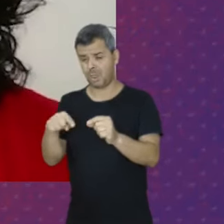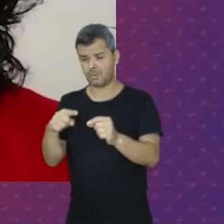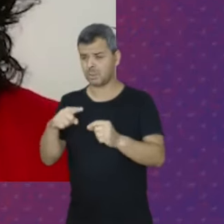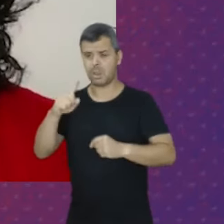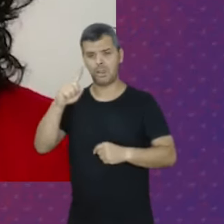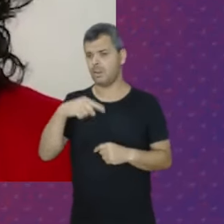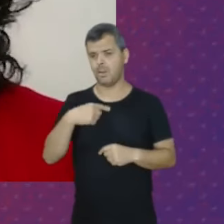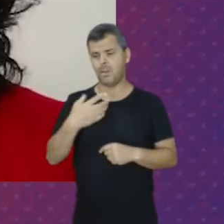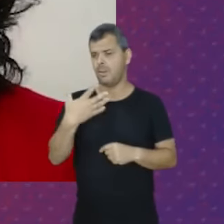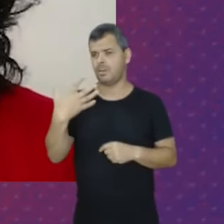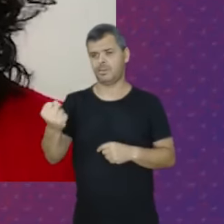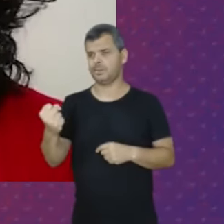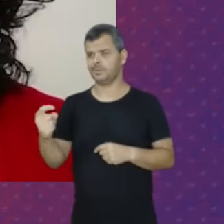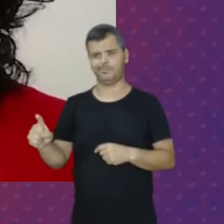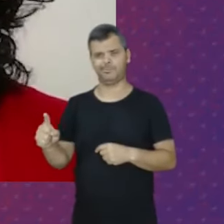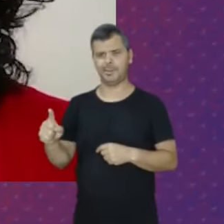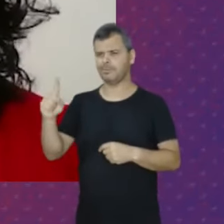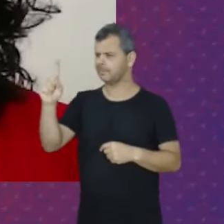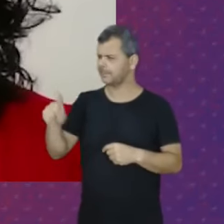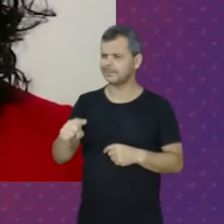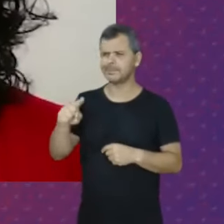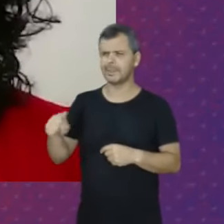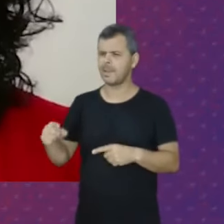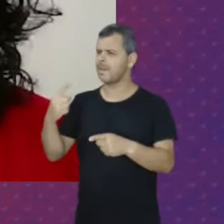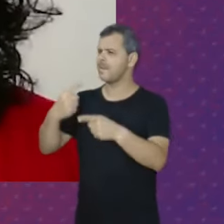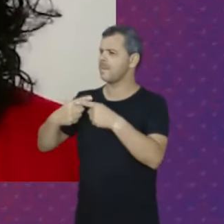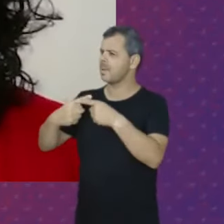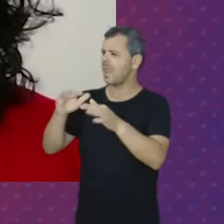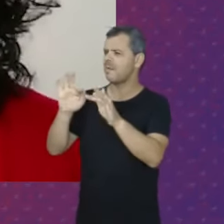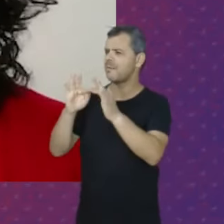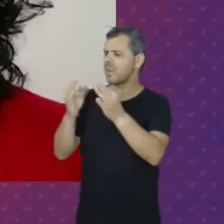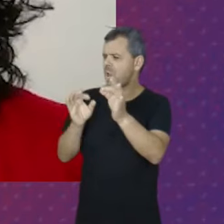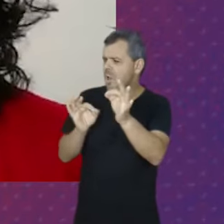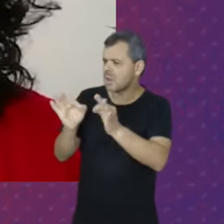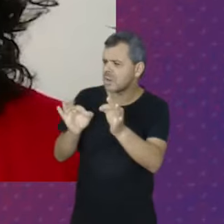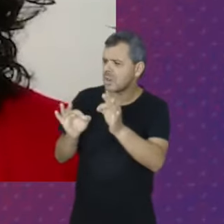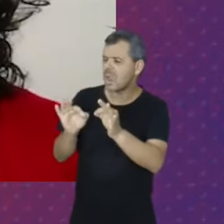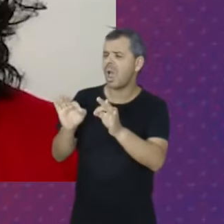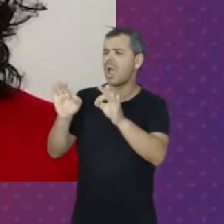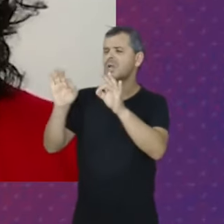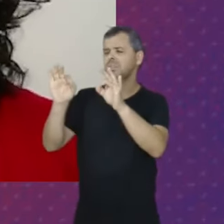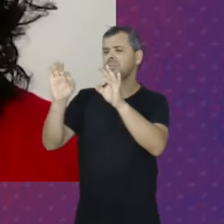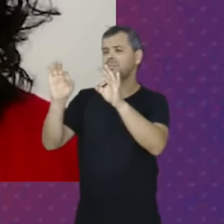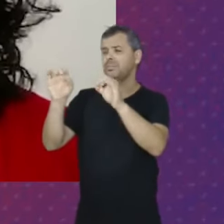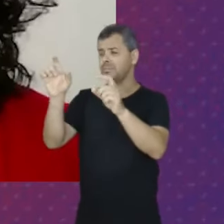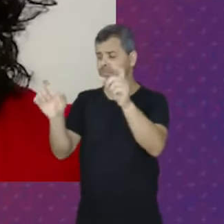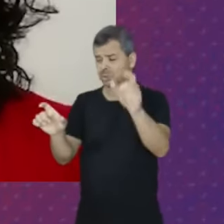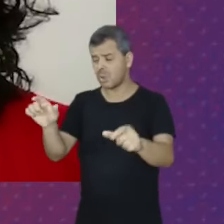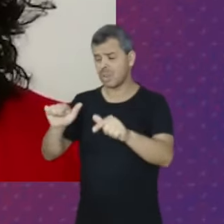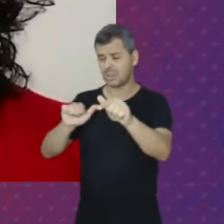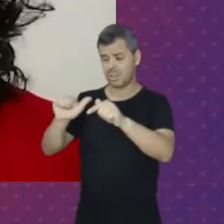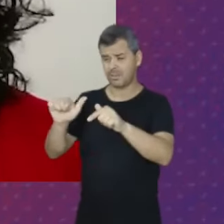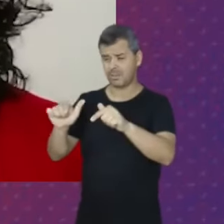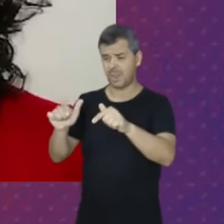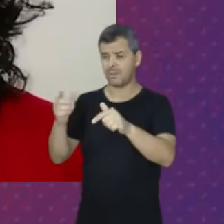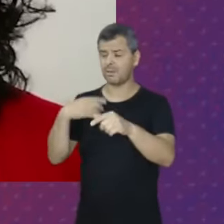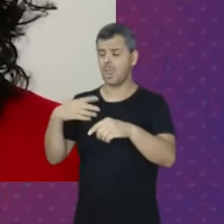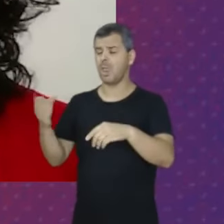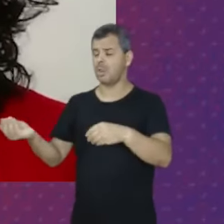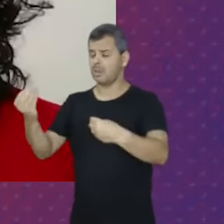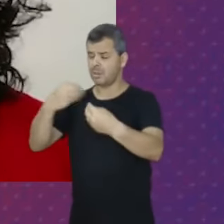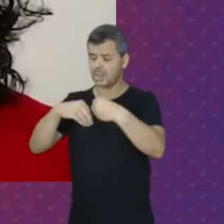negar. É de negar, porque a família está bem organizada, as pessoas trabalham, as pessoas trazem a renda,